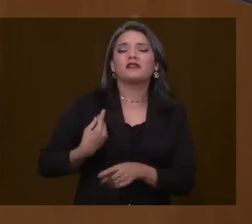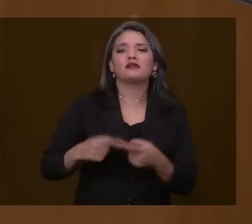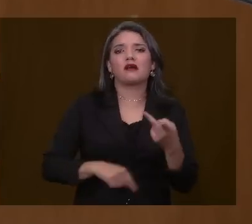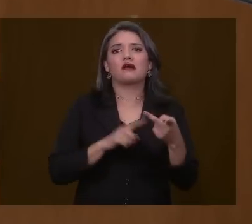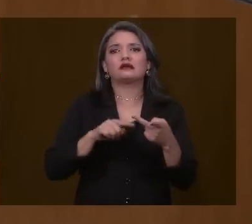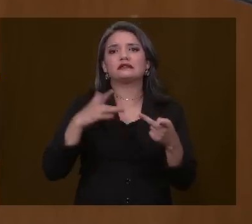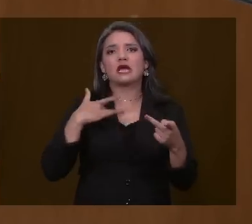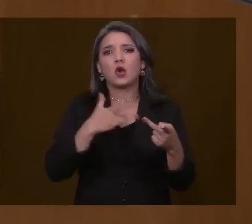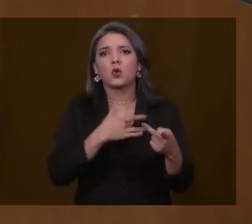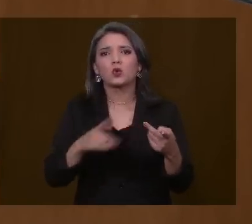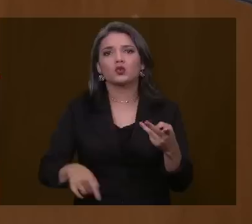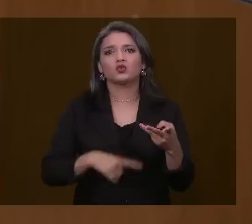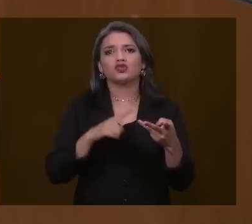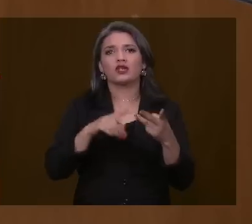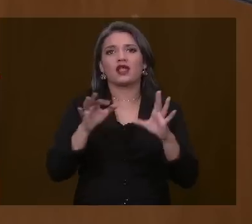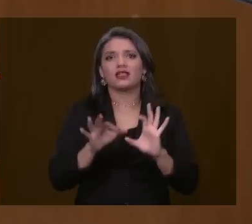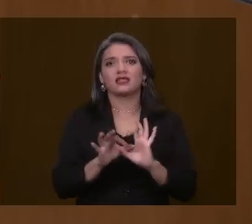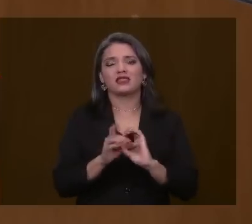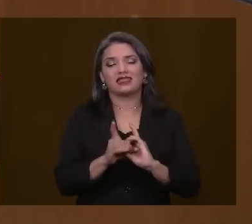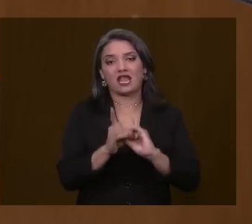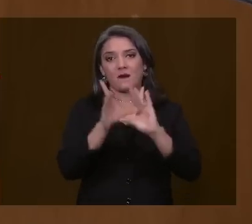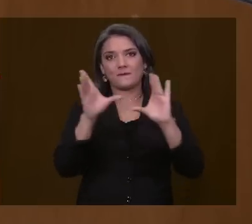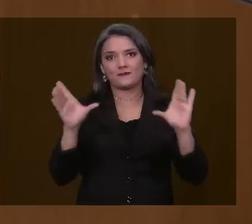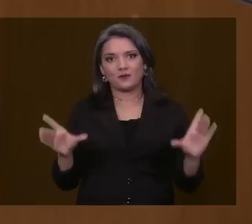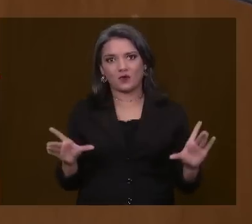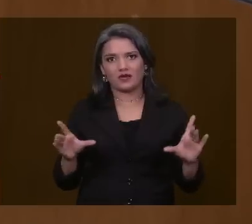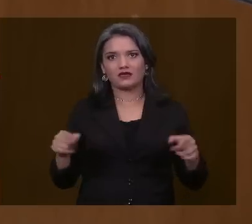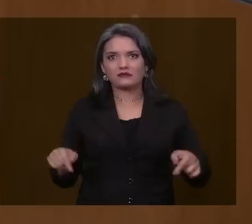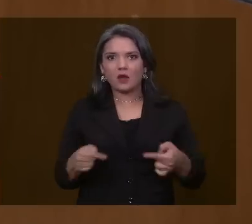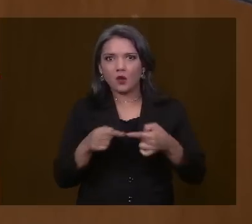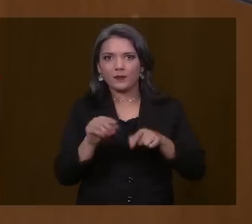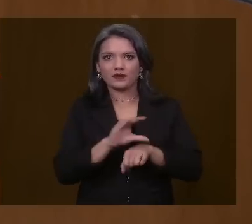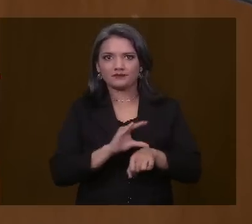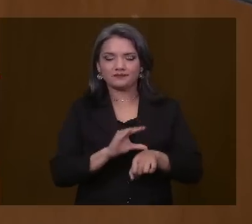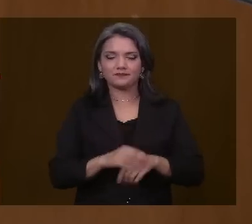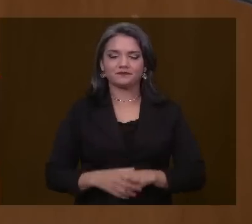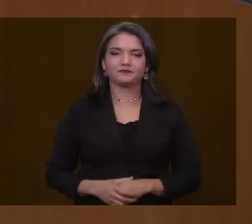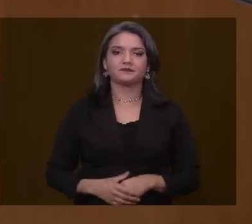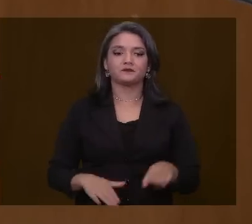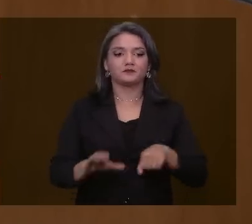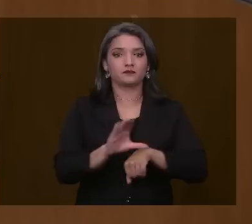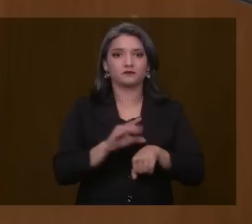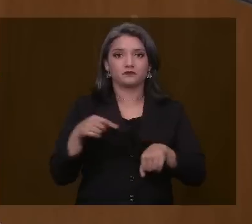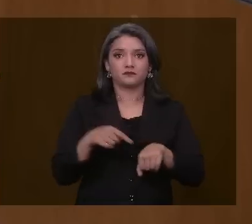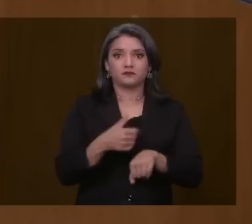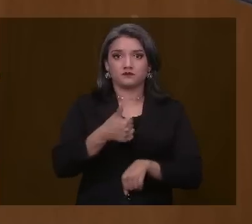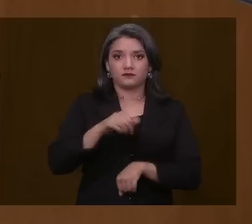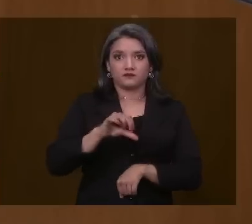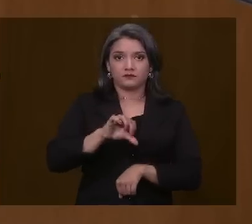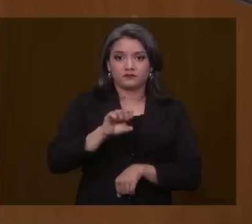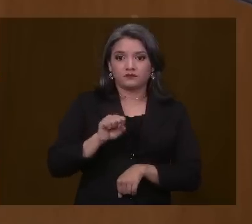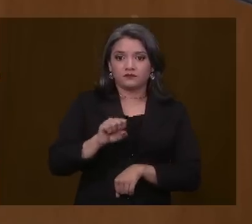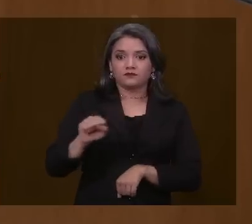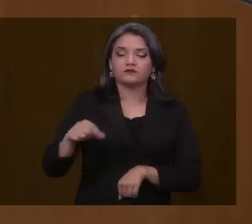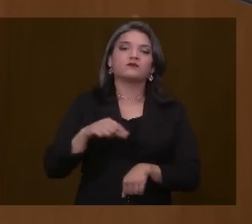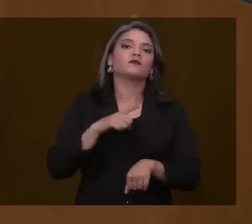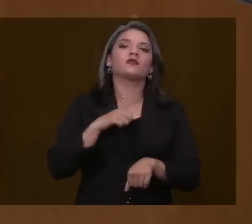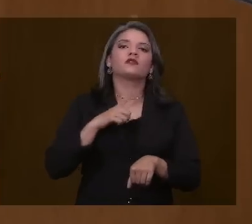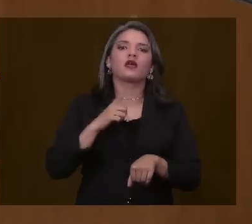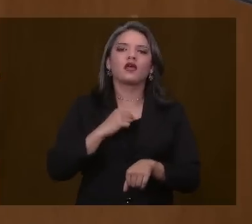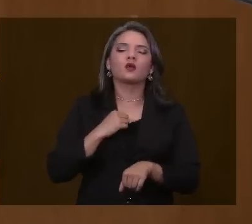de democracia constitucional. A Constituição Federal de 88 adota o federalismo